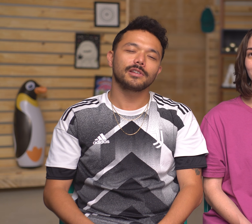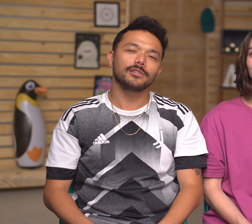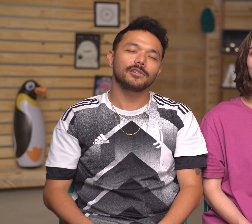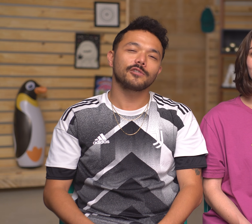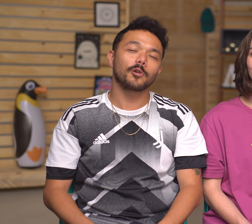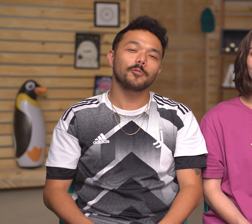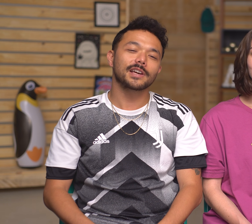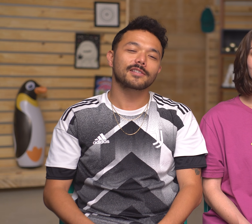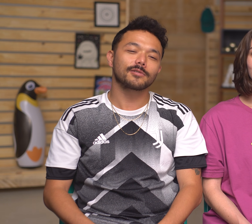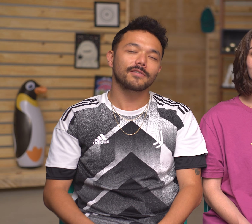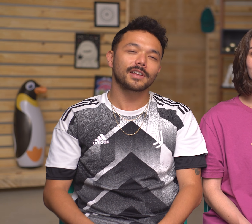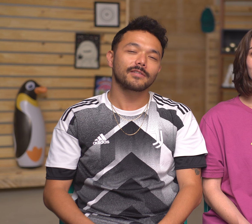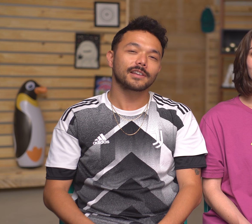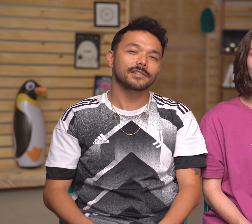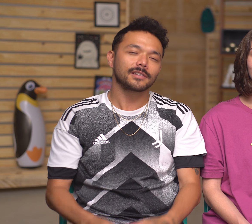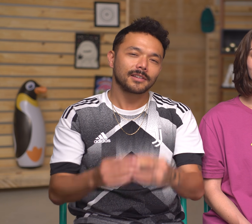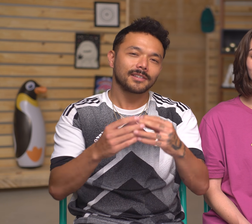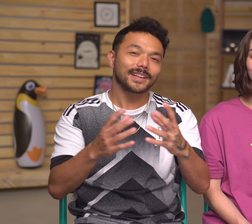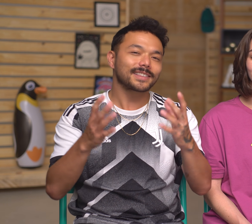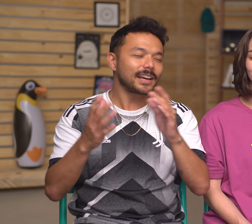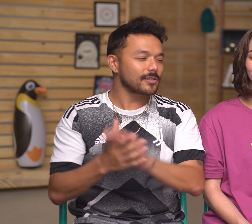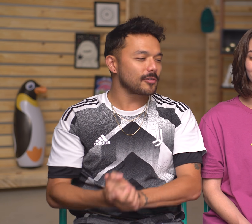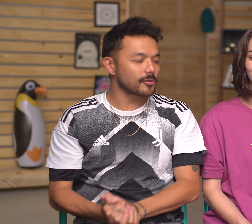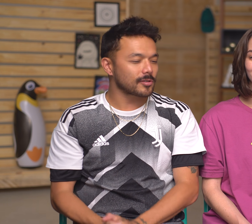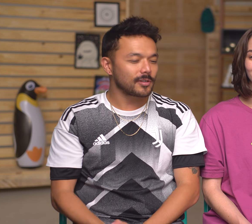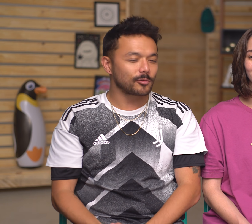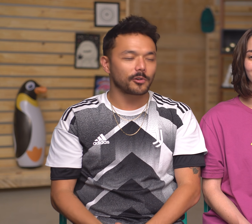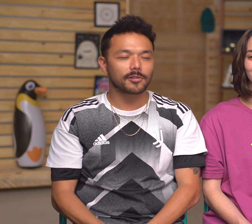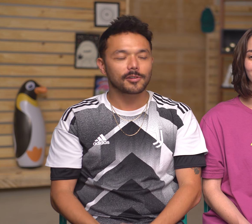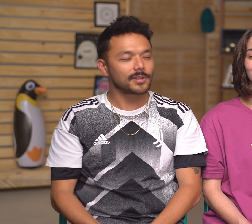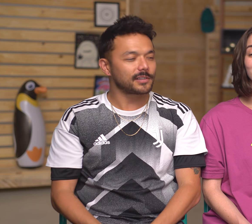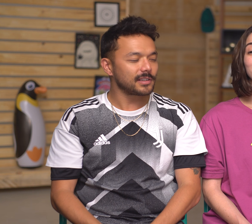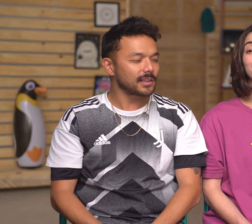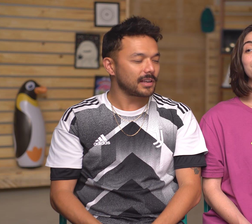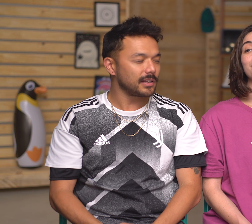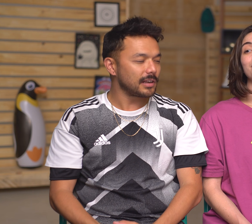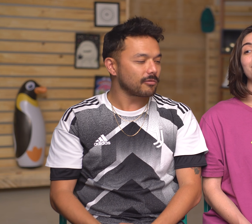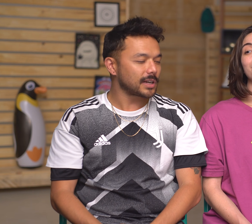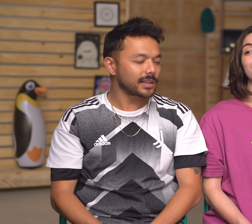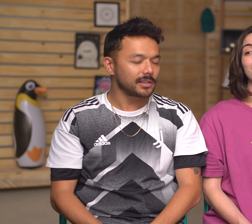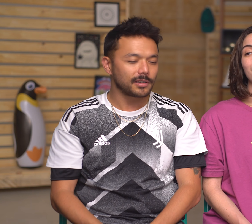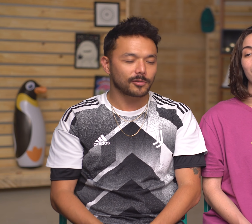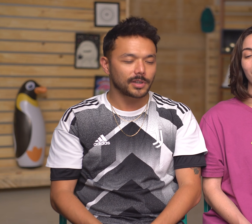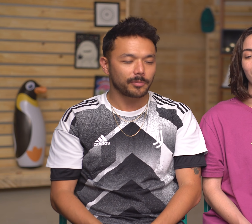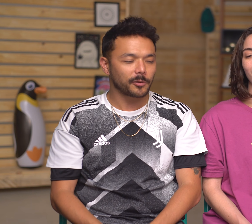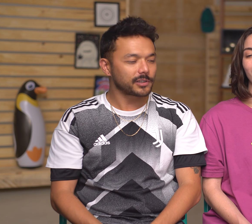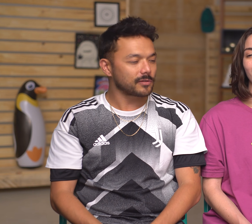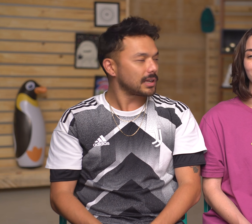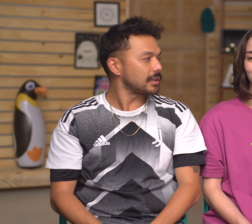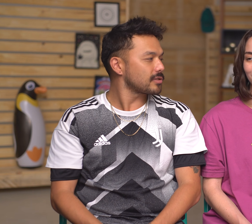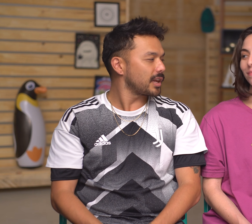nacional e de como o Brasil deveria, na verdade, tratar os seus estudiosos, os seus cientistas. Ele é um cara que